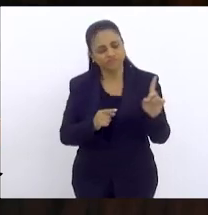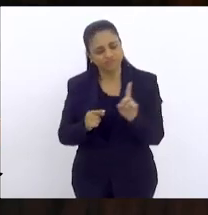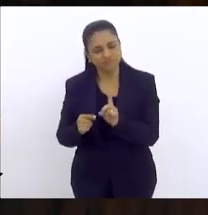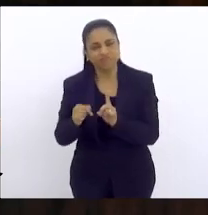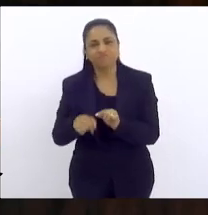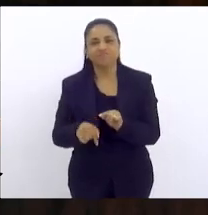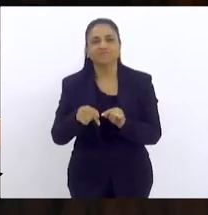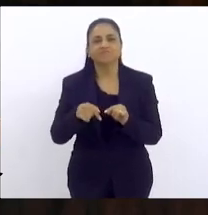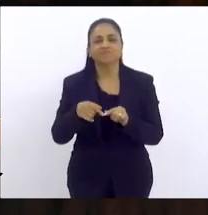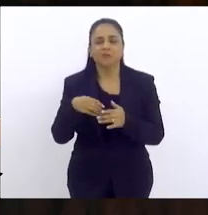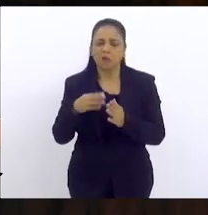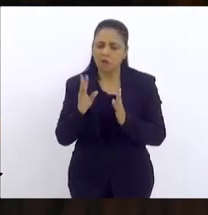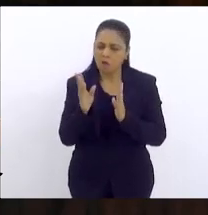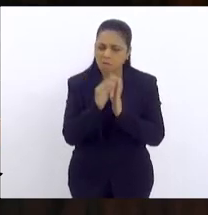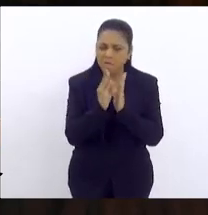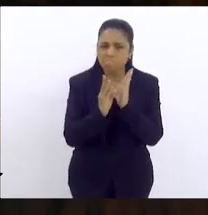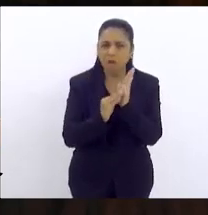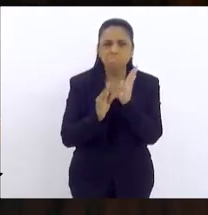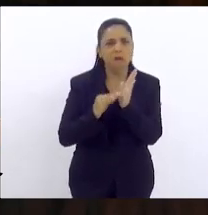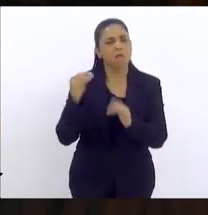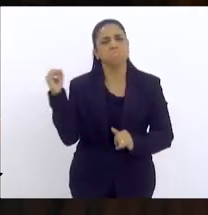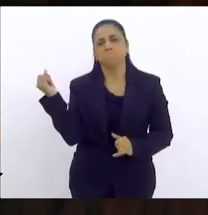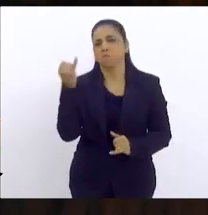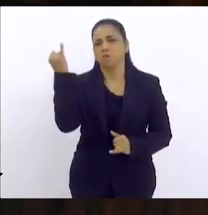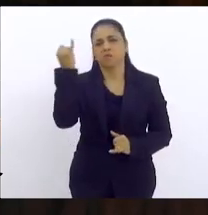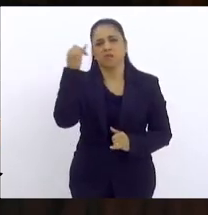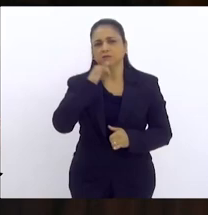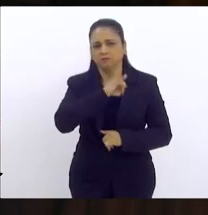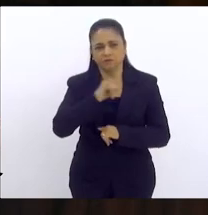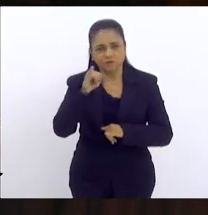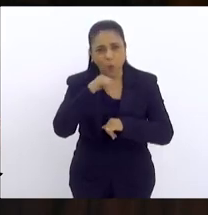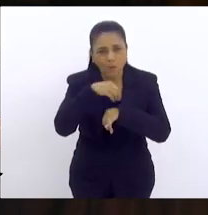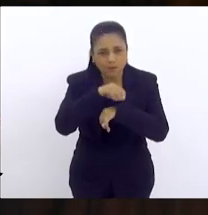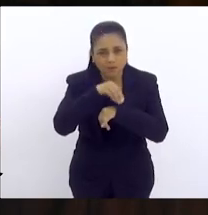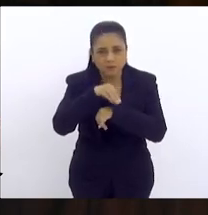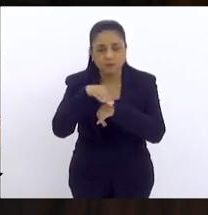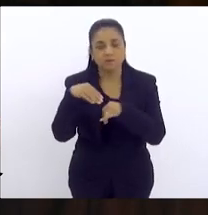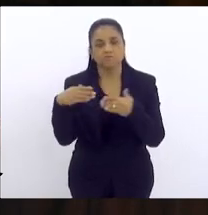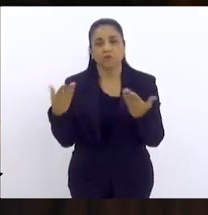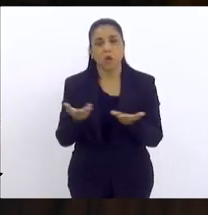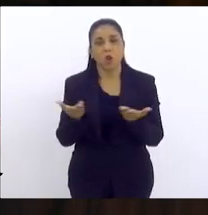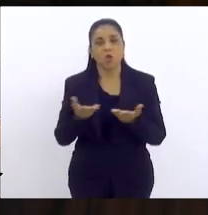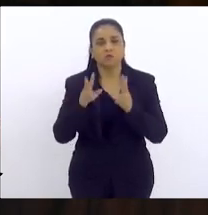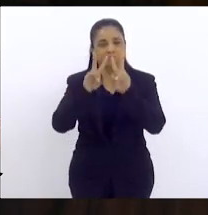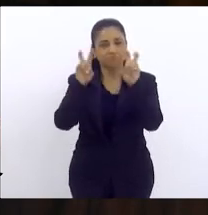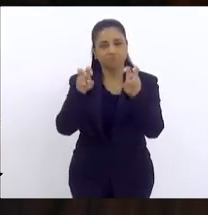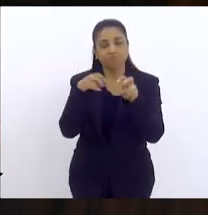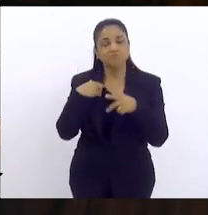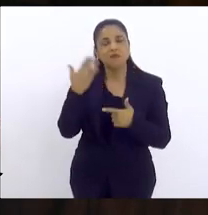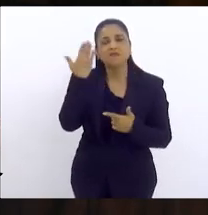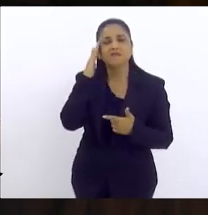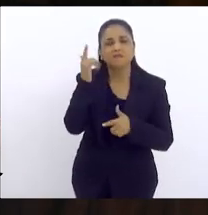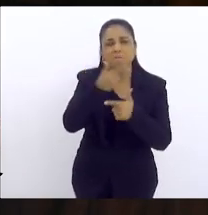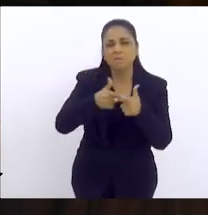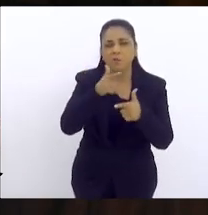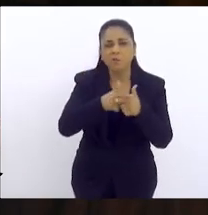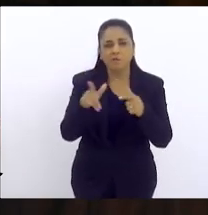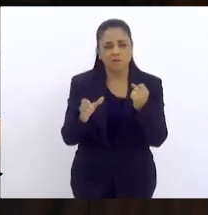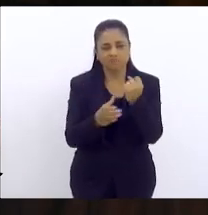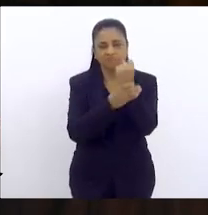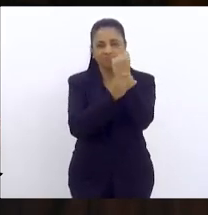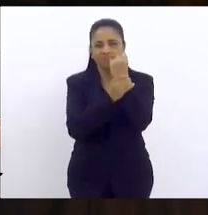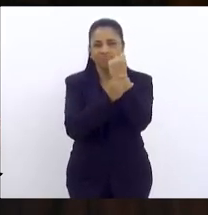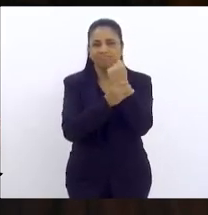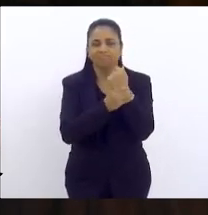extremamente necessária né É fundamental hoje em dia para compreendermos os problemas na área de segurança pública